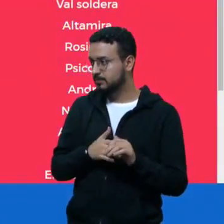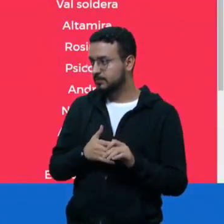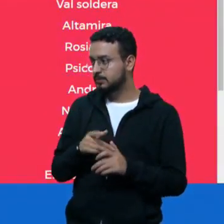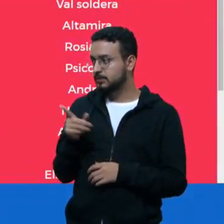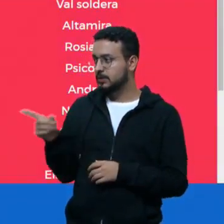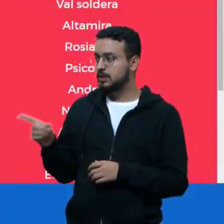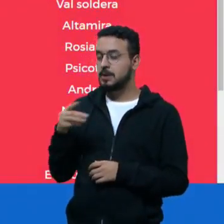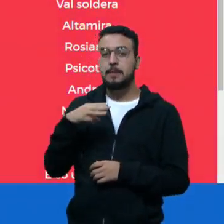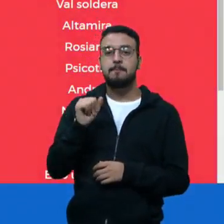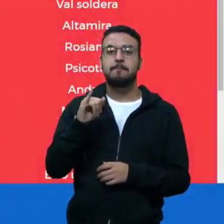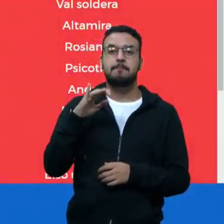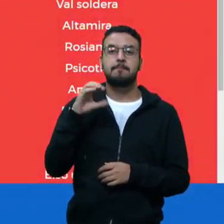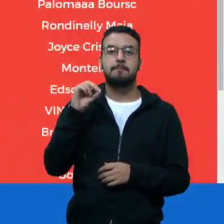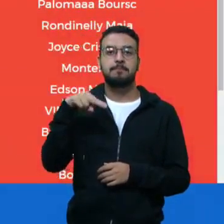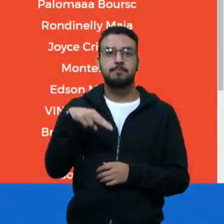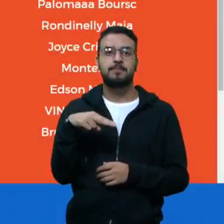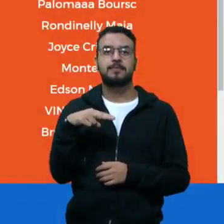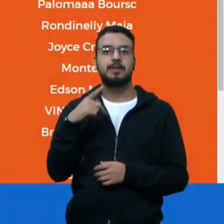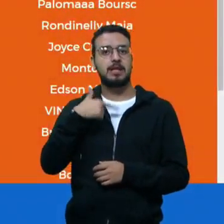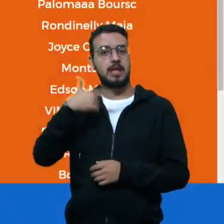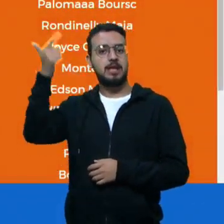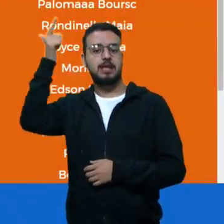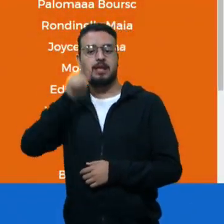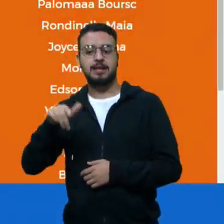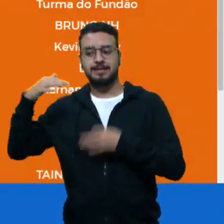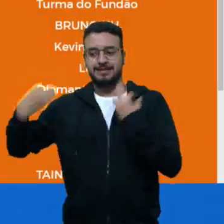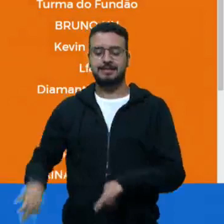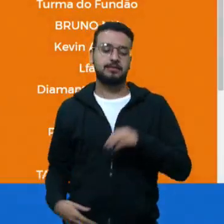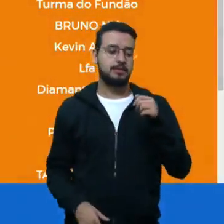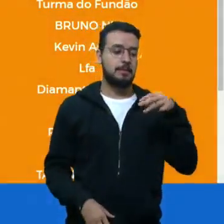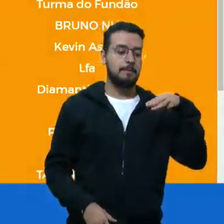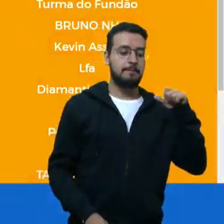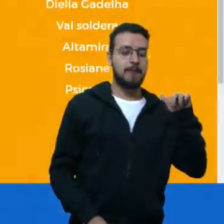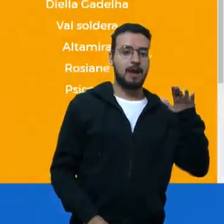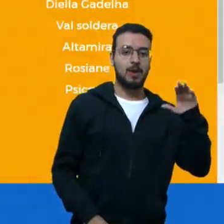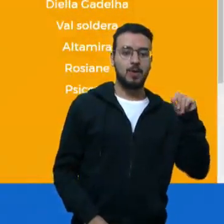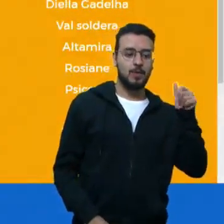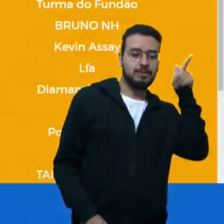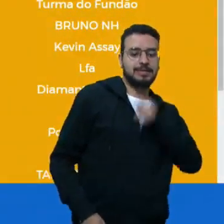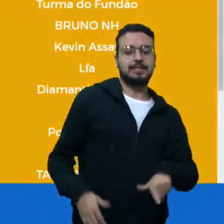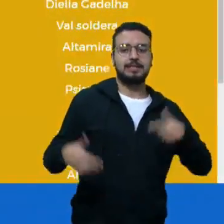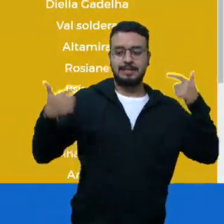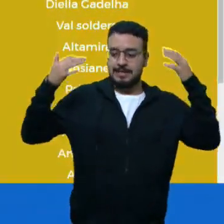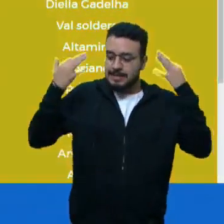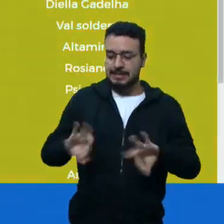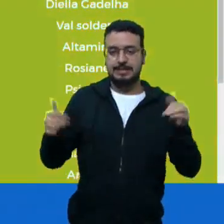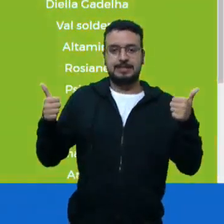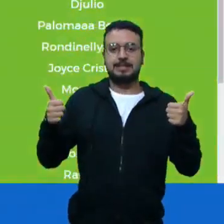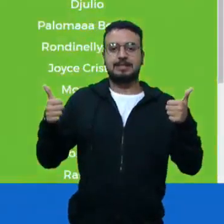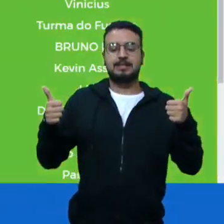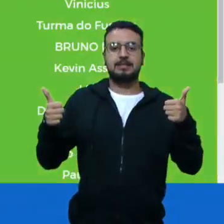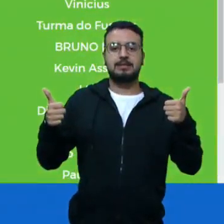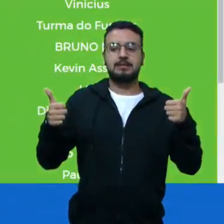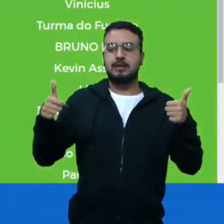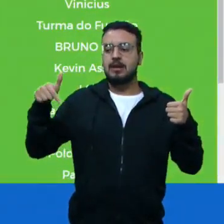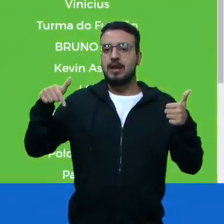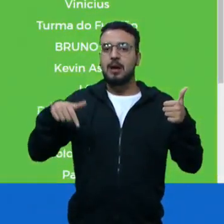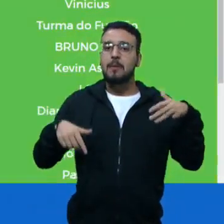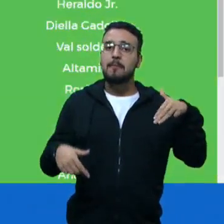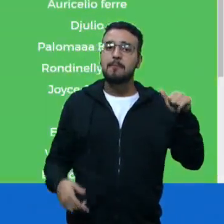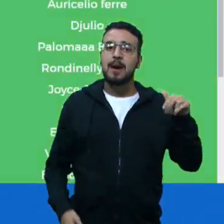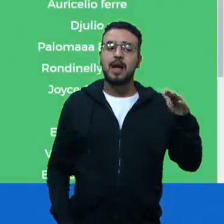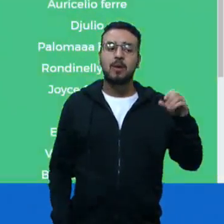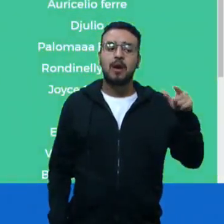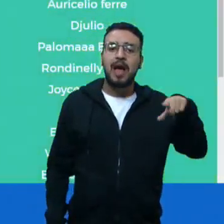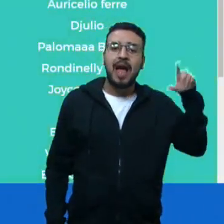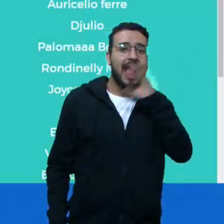Maicon, a gente acerta, então eu acertei a primeira pergunta, o Maicon acertou também, só que o Maicon foi mais rápido do que